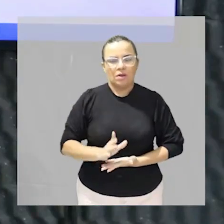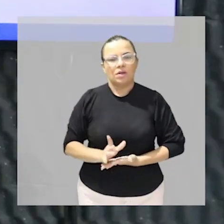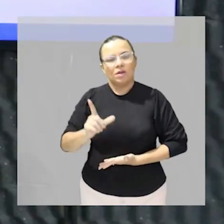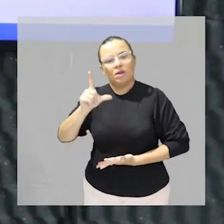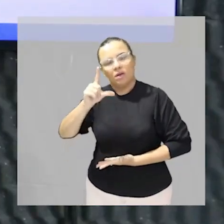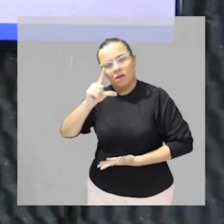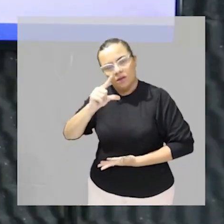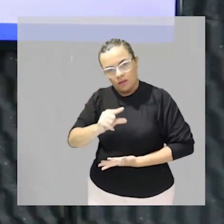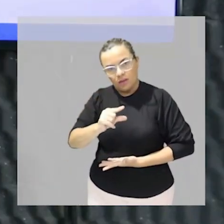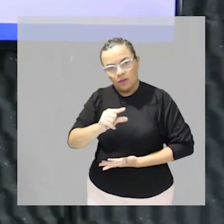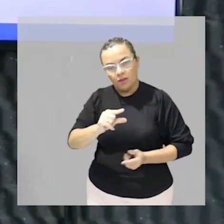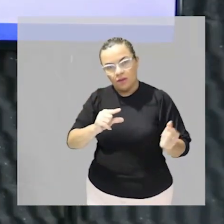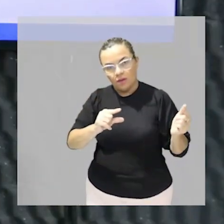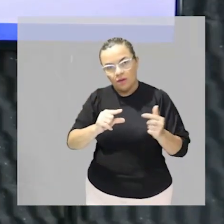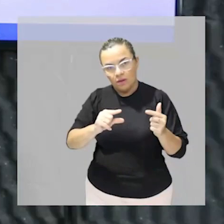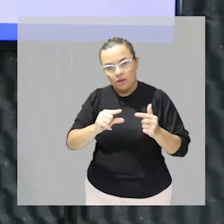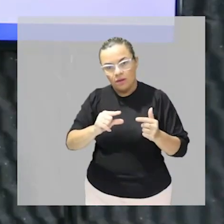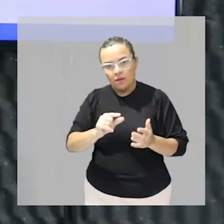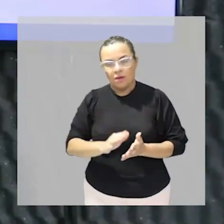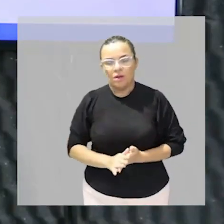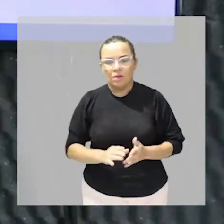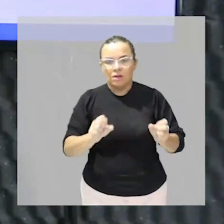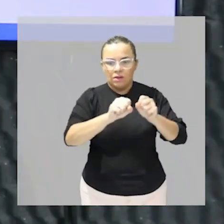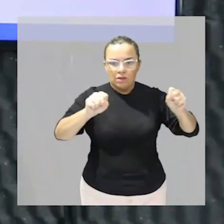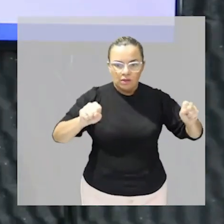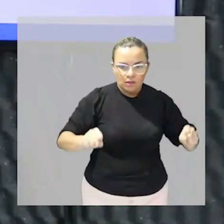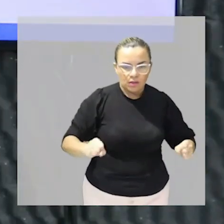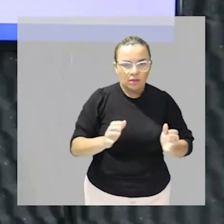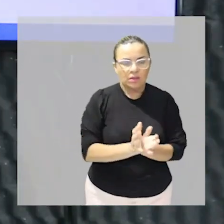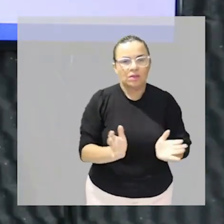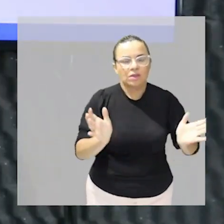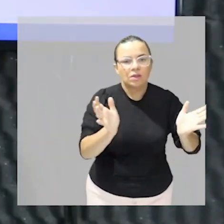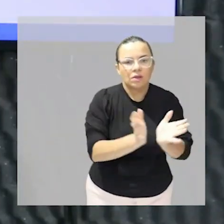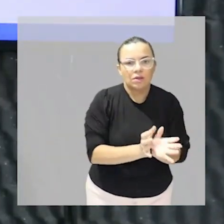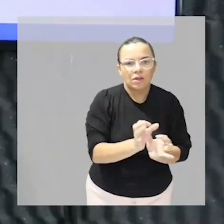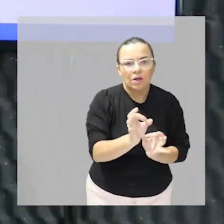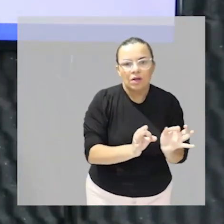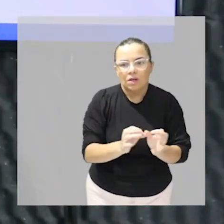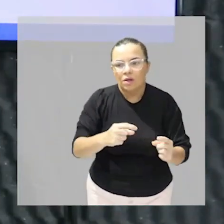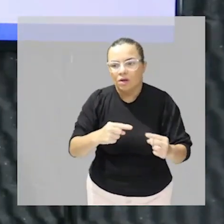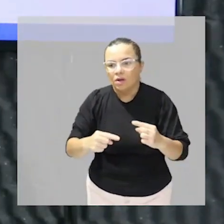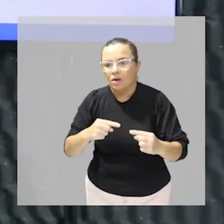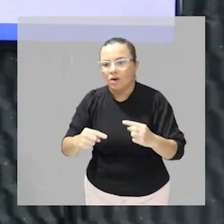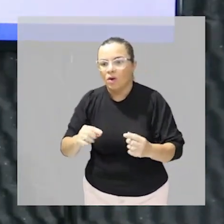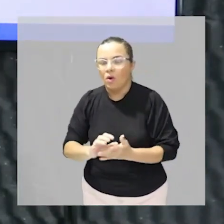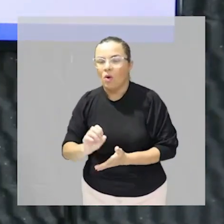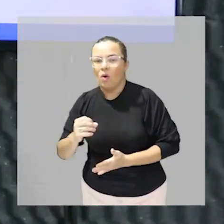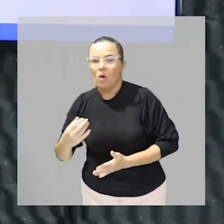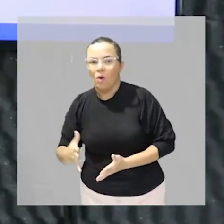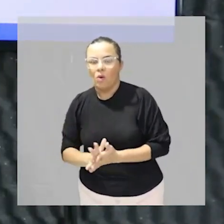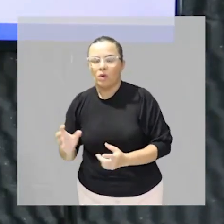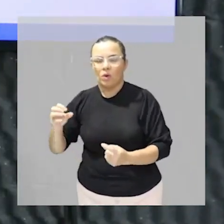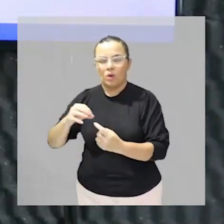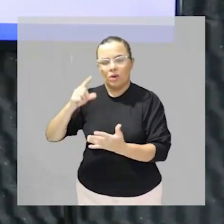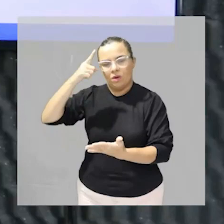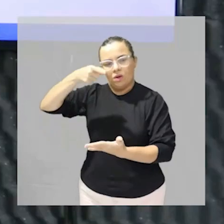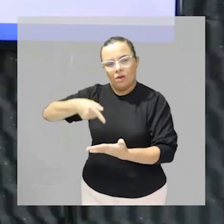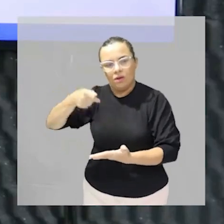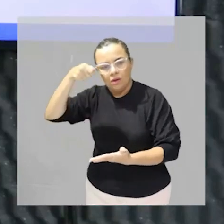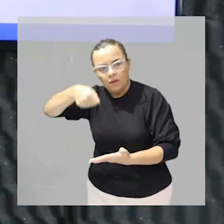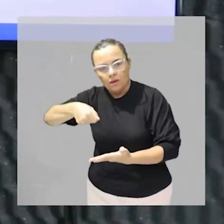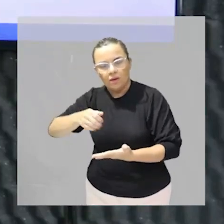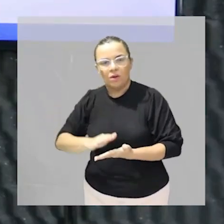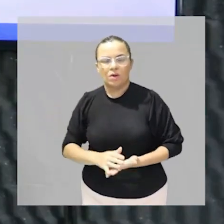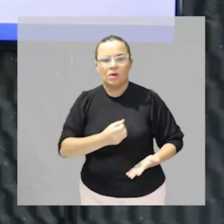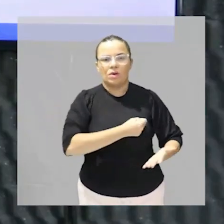Sendo bastante pequena nos modelos aristocráticos e nas oligarquias. Então ele diz, ó, o número de